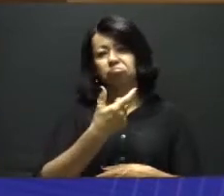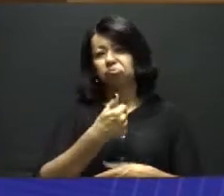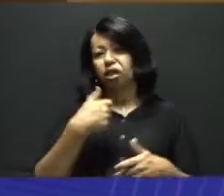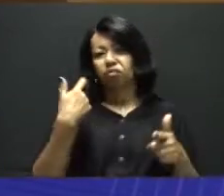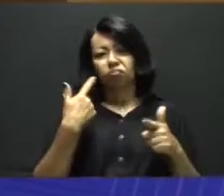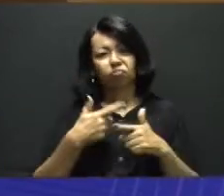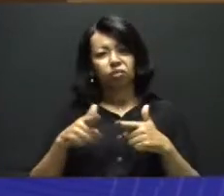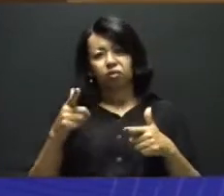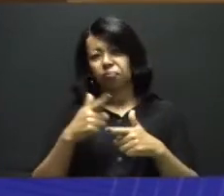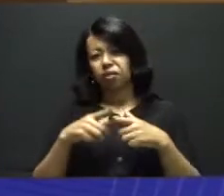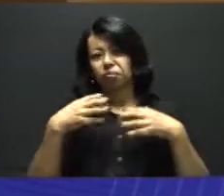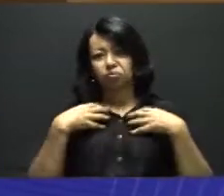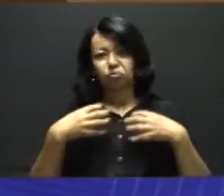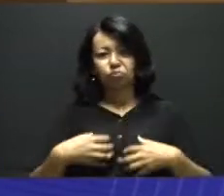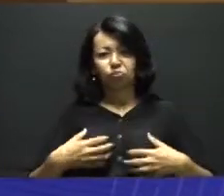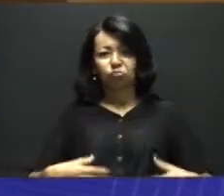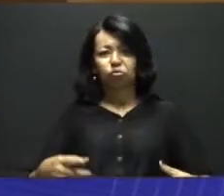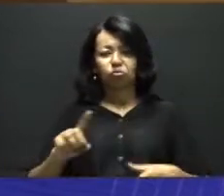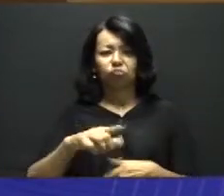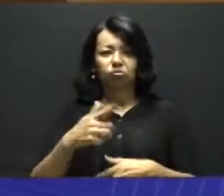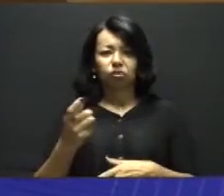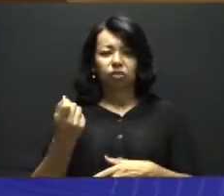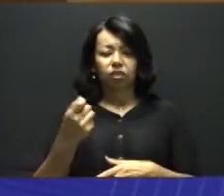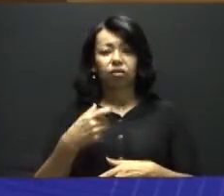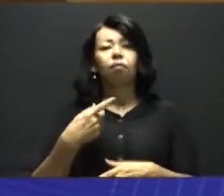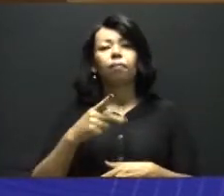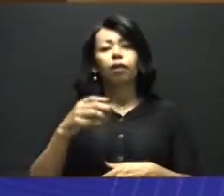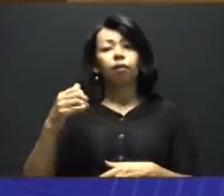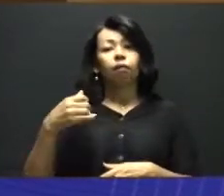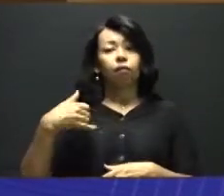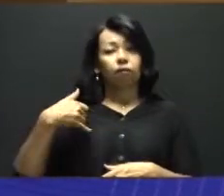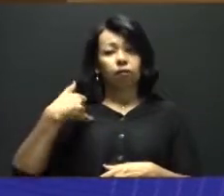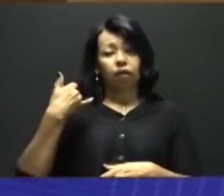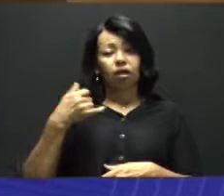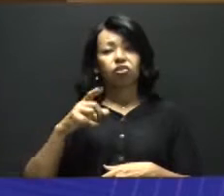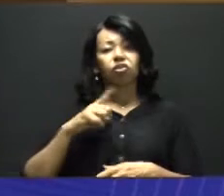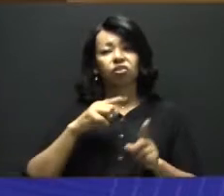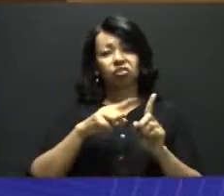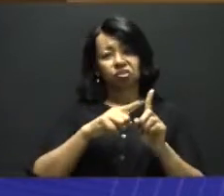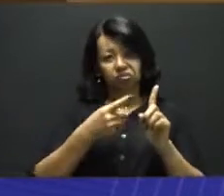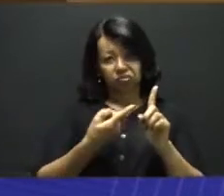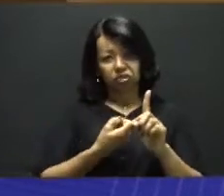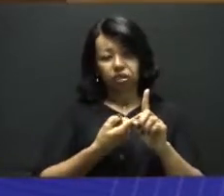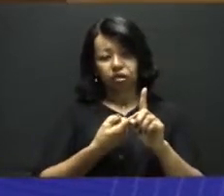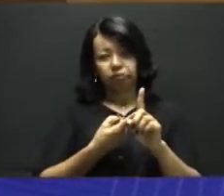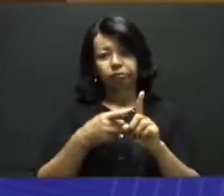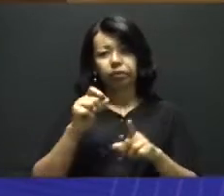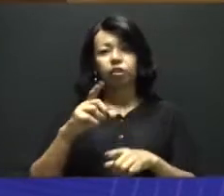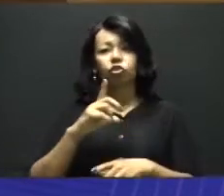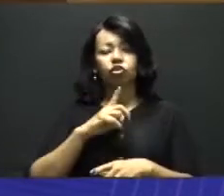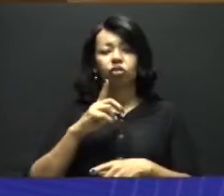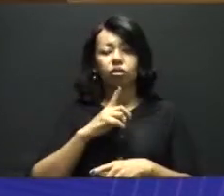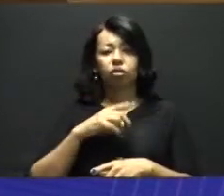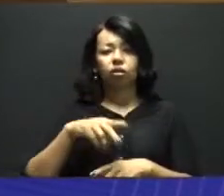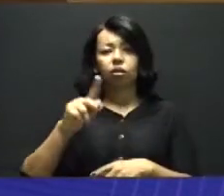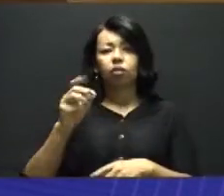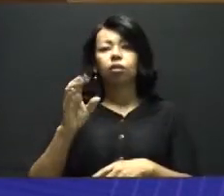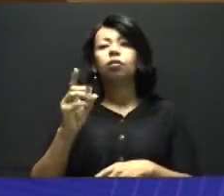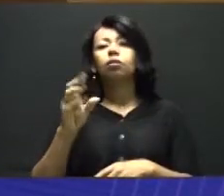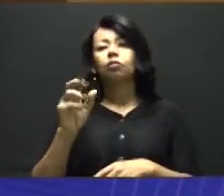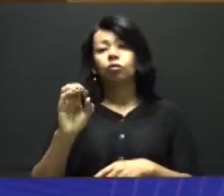e desproporcionais a idade gestacional e que ela tinha hidrocefalia